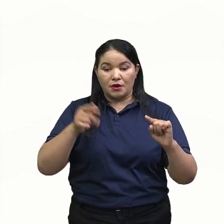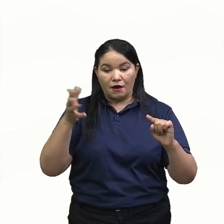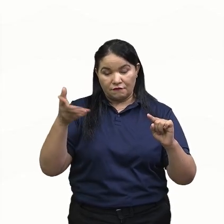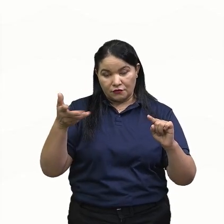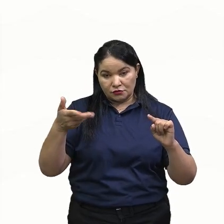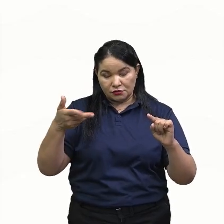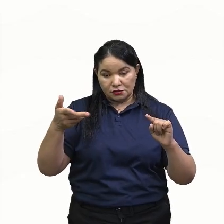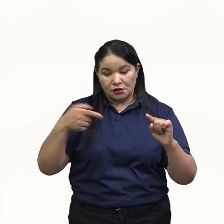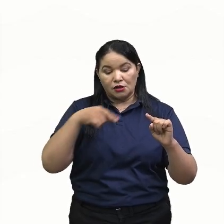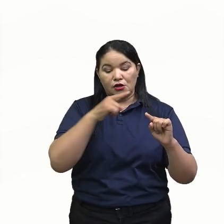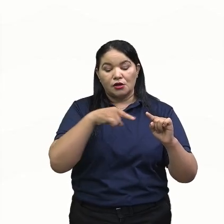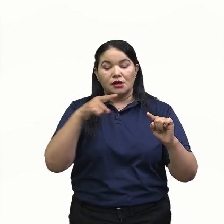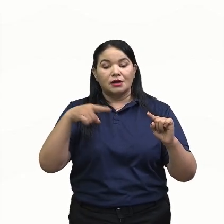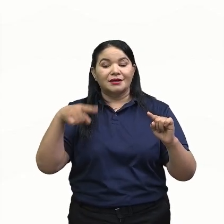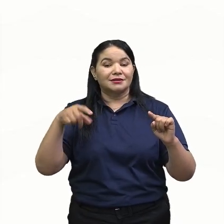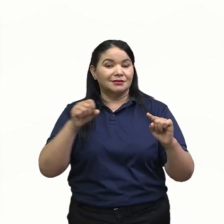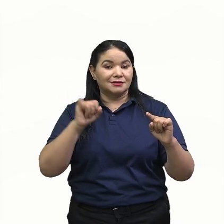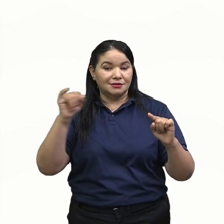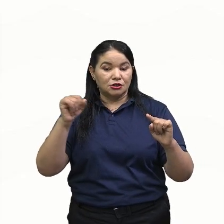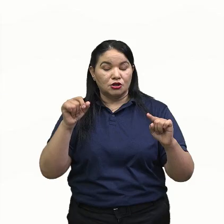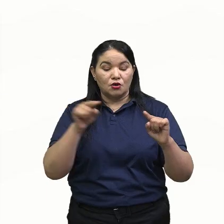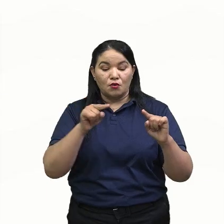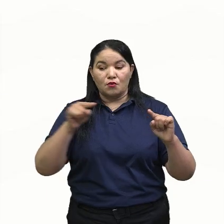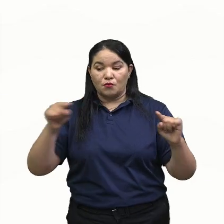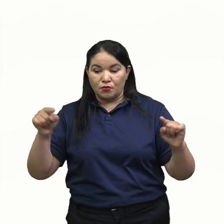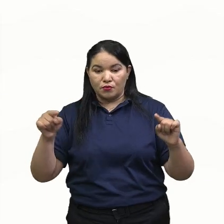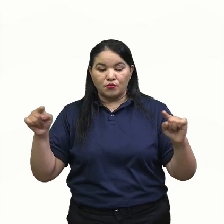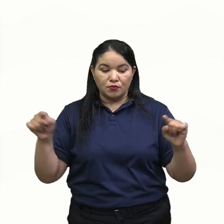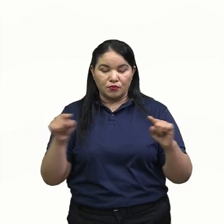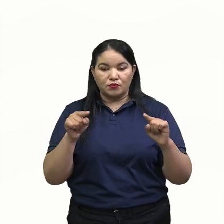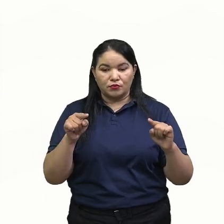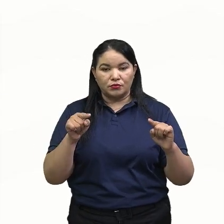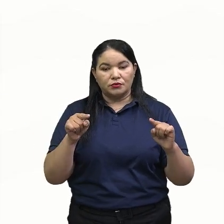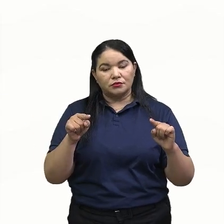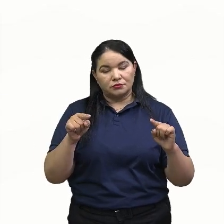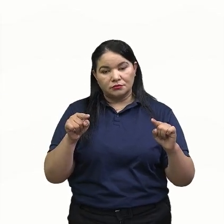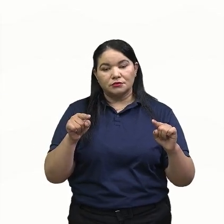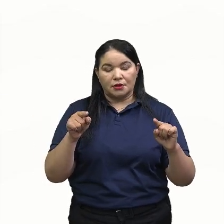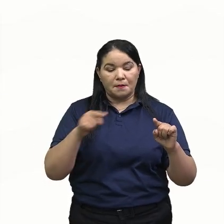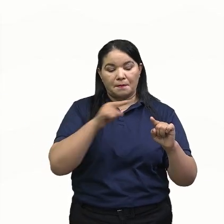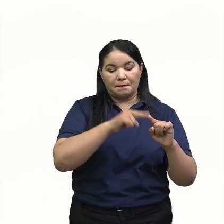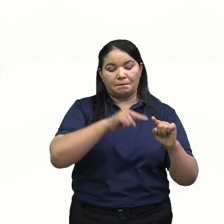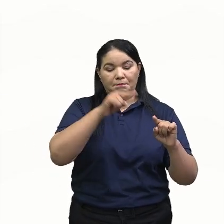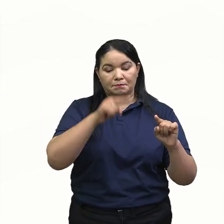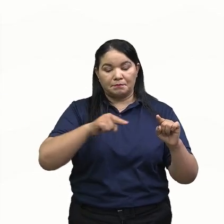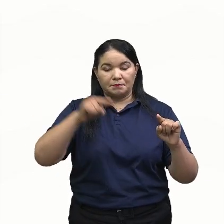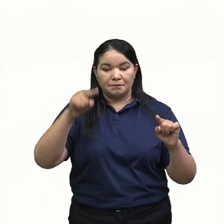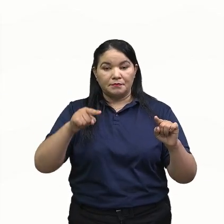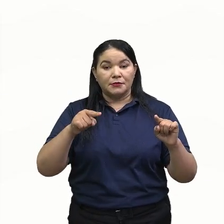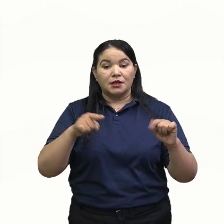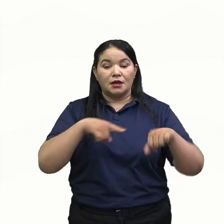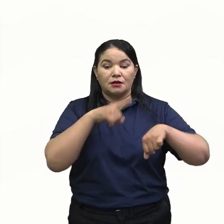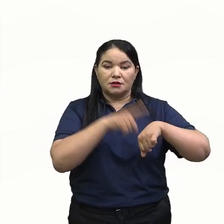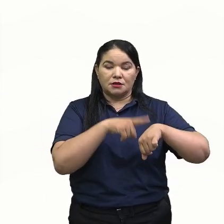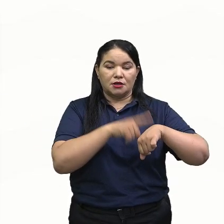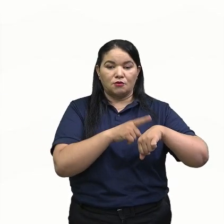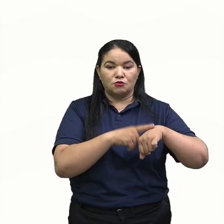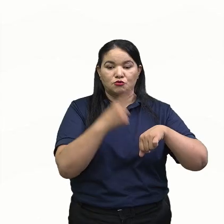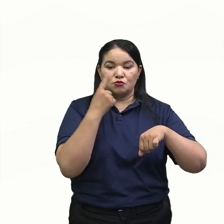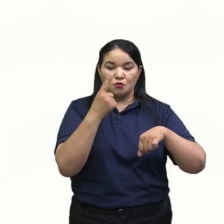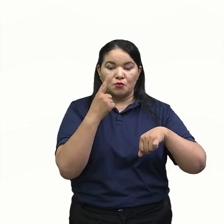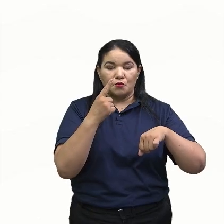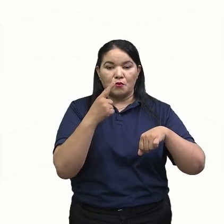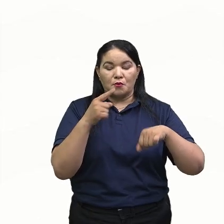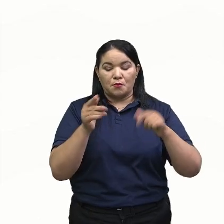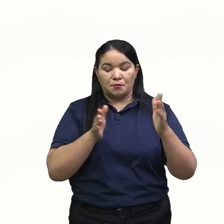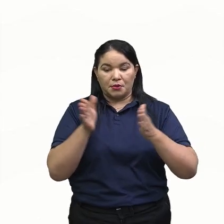se ela percorrer uma distância igual ao seu comprimento de onda, ela leva um tempo de um período para fazer isso, tá